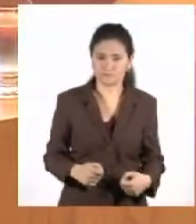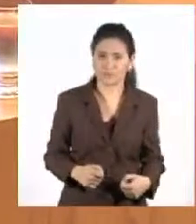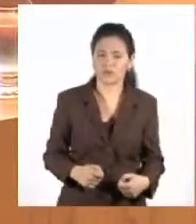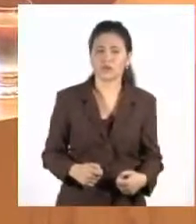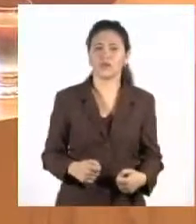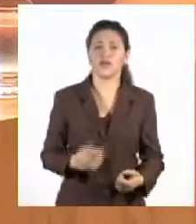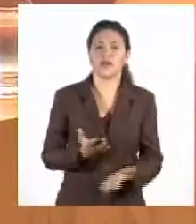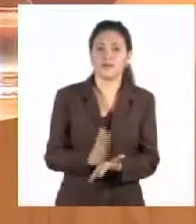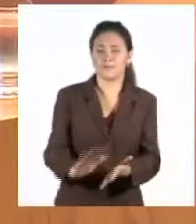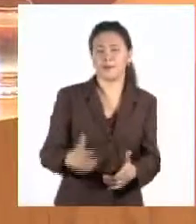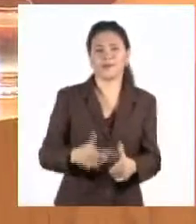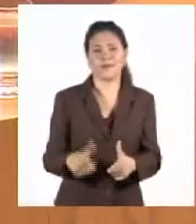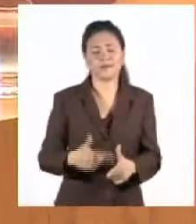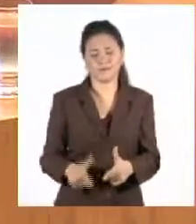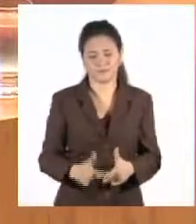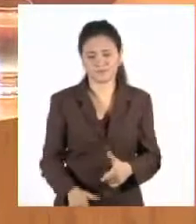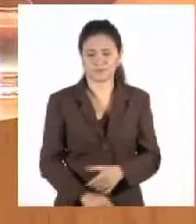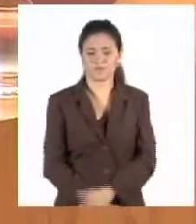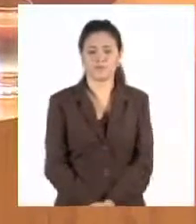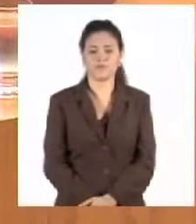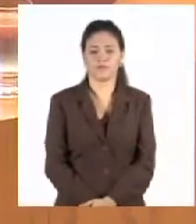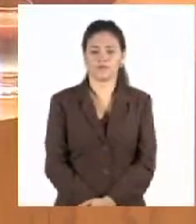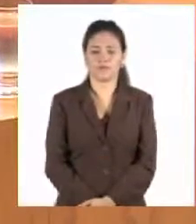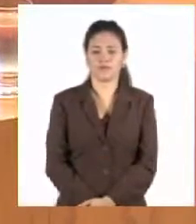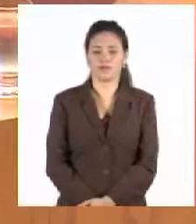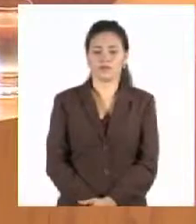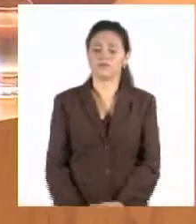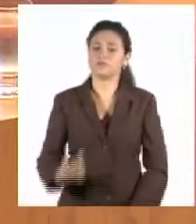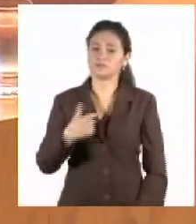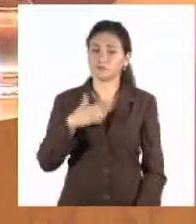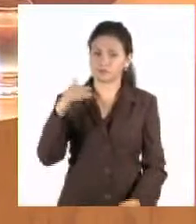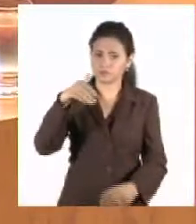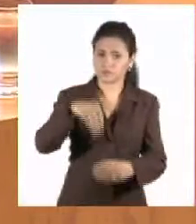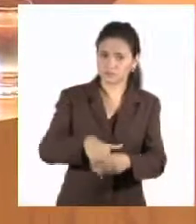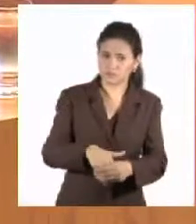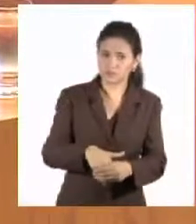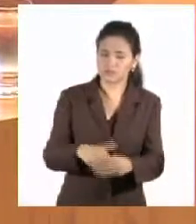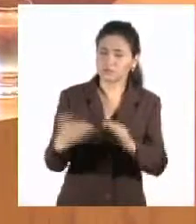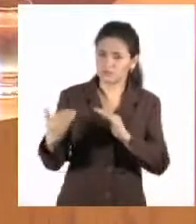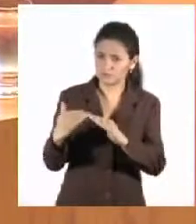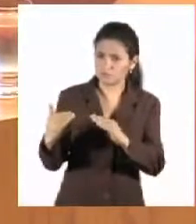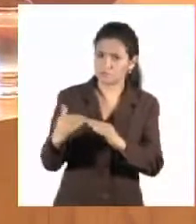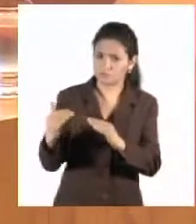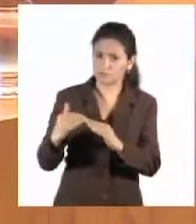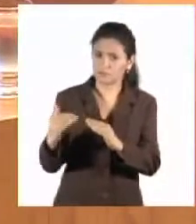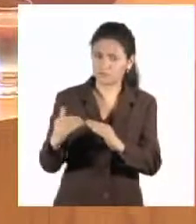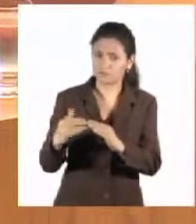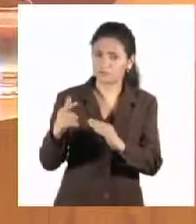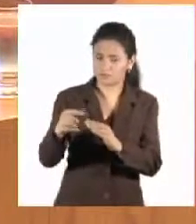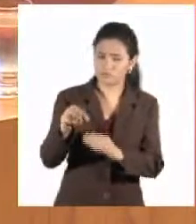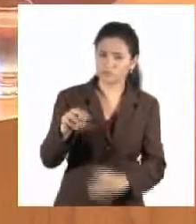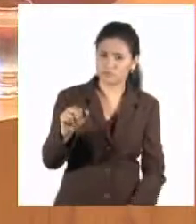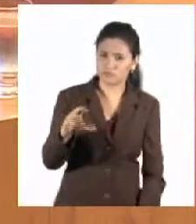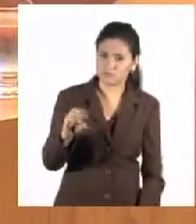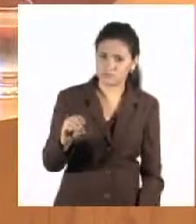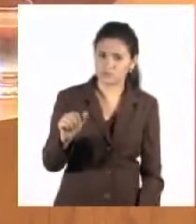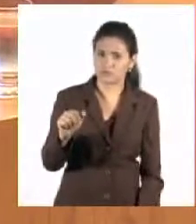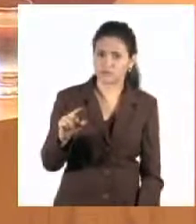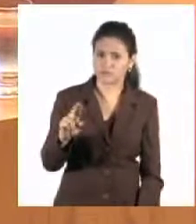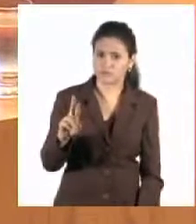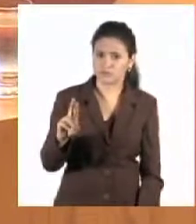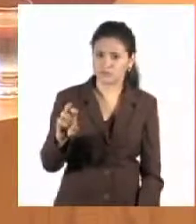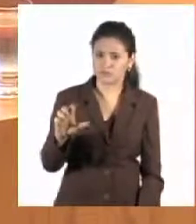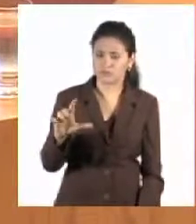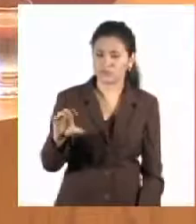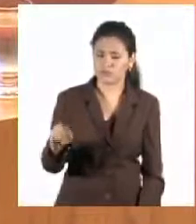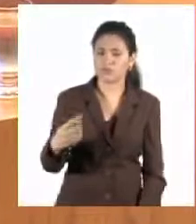com o relator, deputado Marco Aurélio, por compreender que, acima de tudo, nós queremos resolver esse